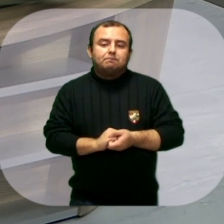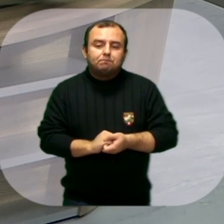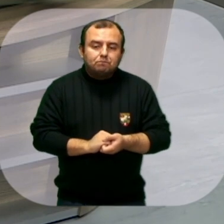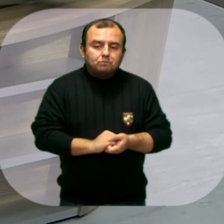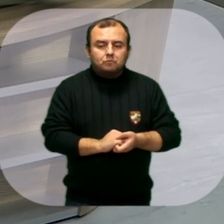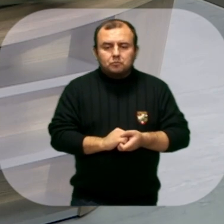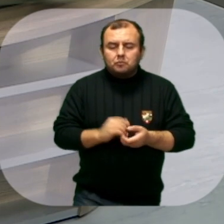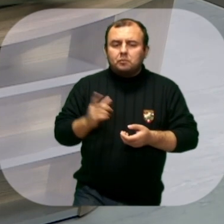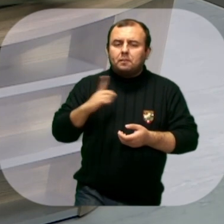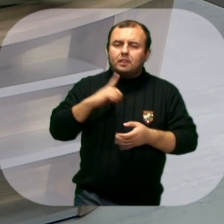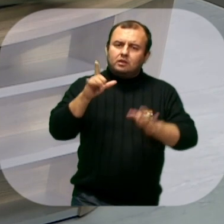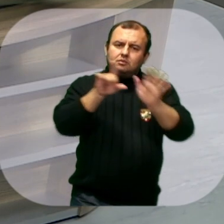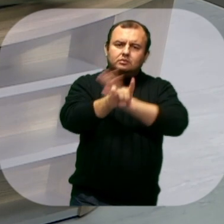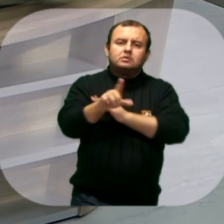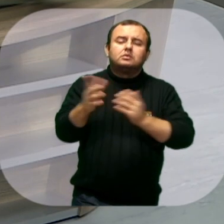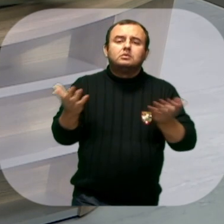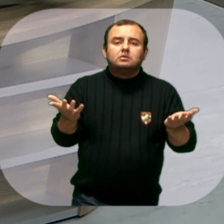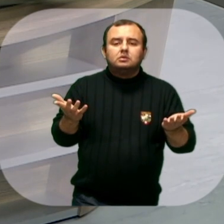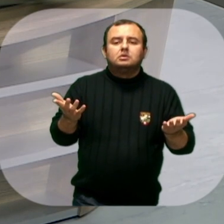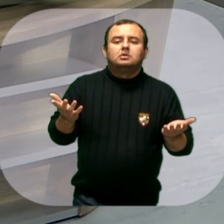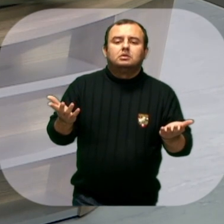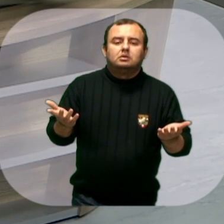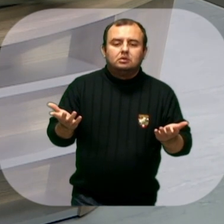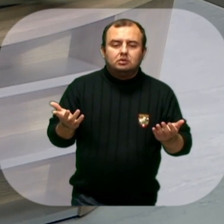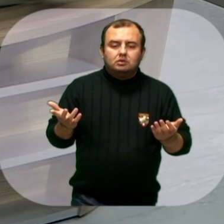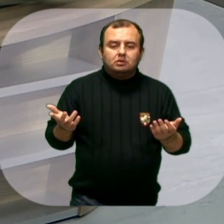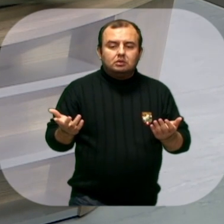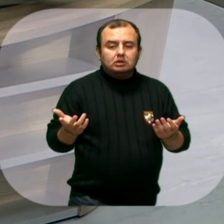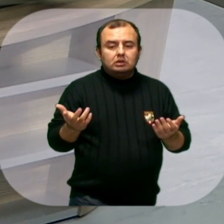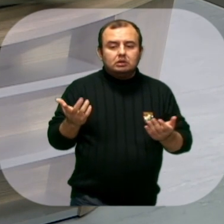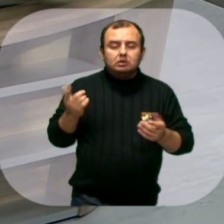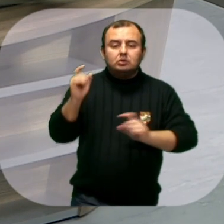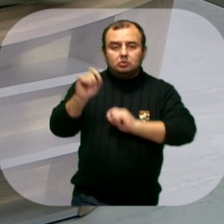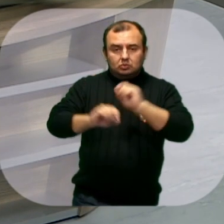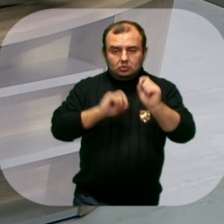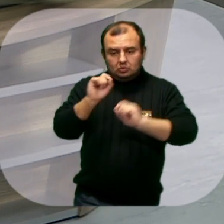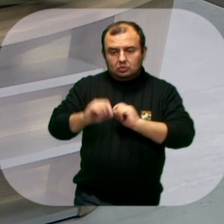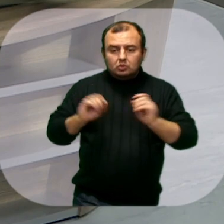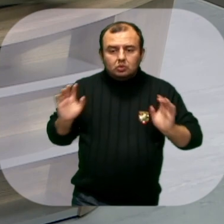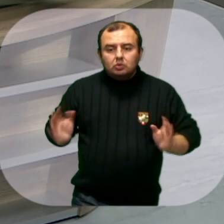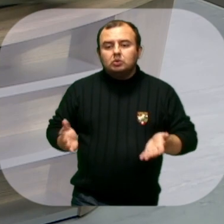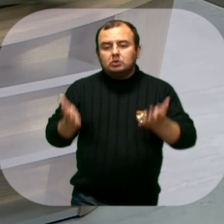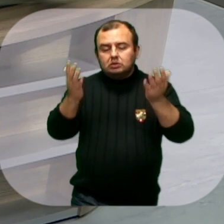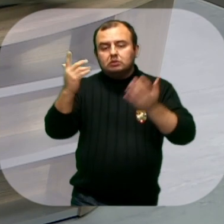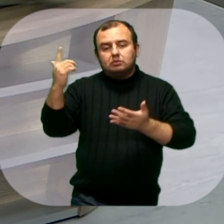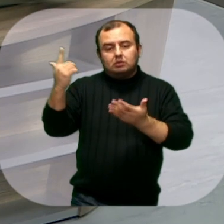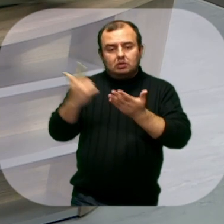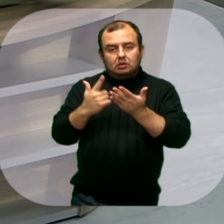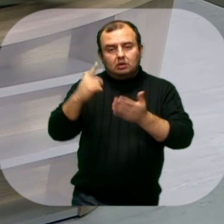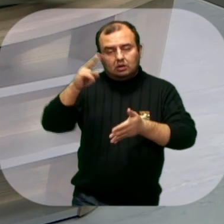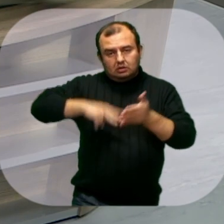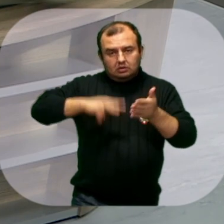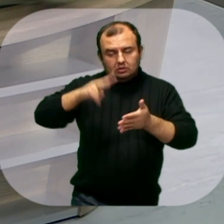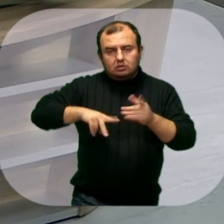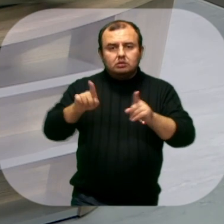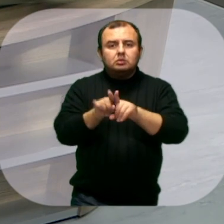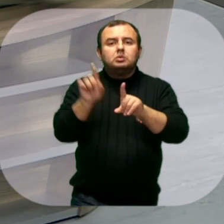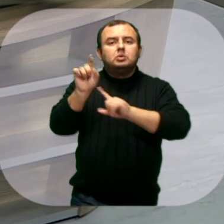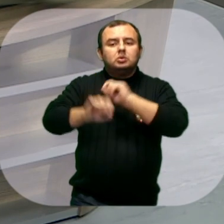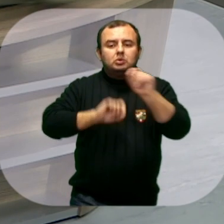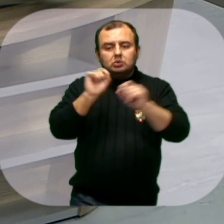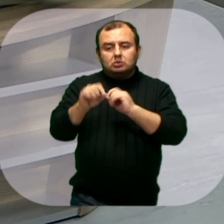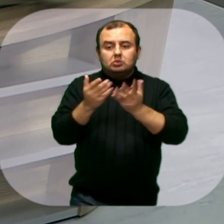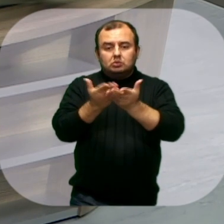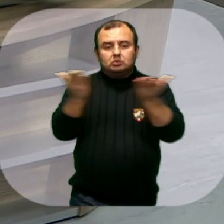daí me vem uma pergunta para ti. Essa questão do incentivo à leitura também passa